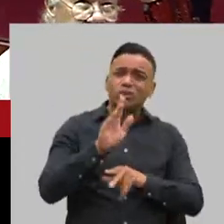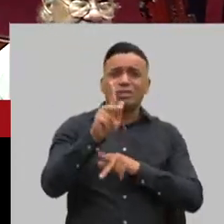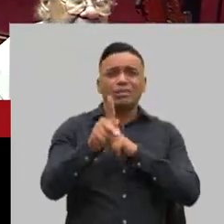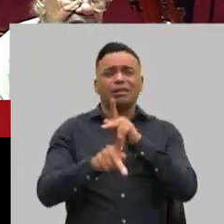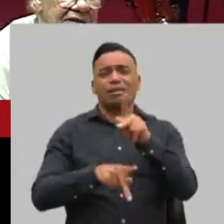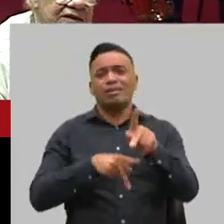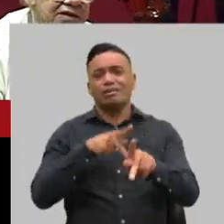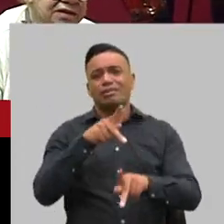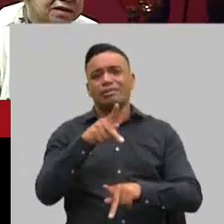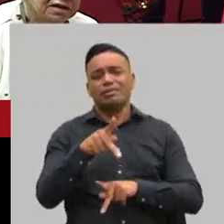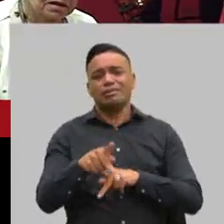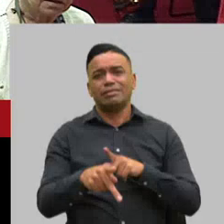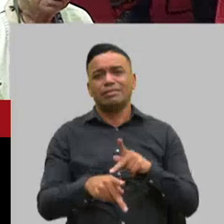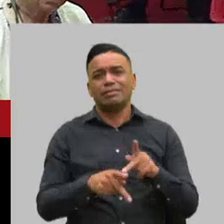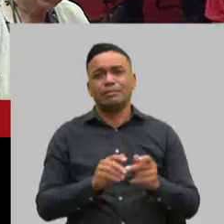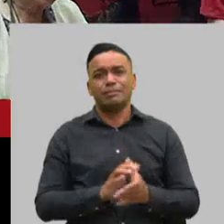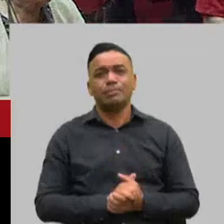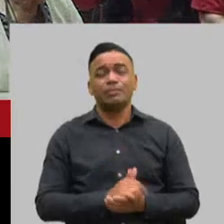paz.